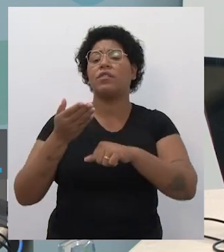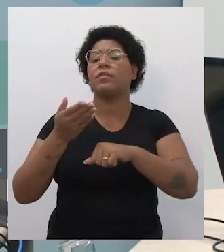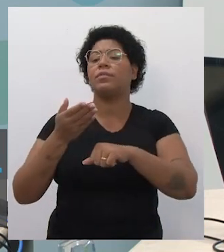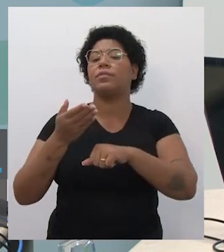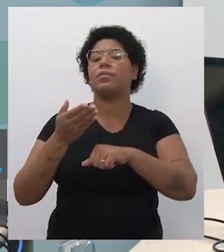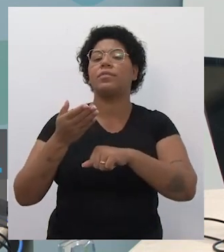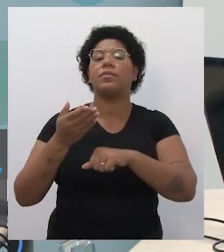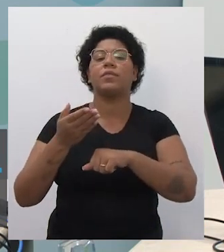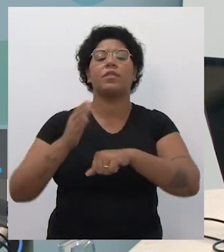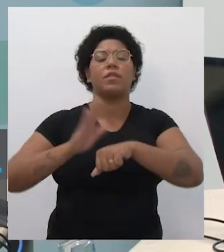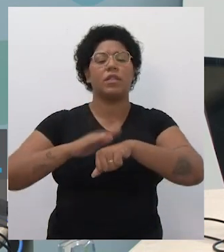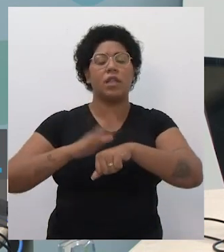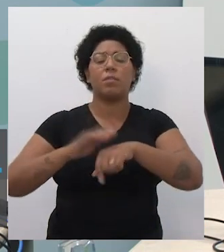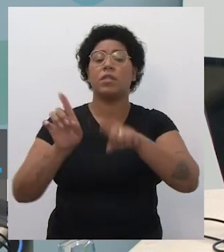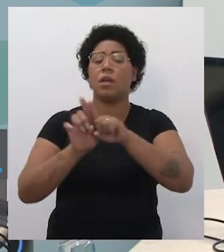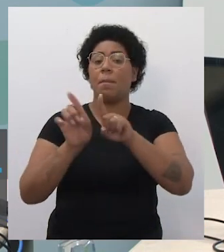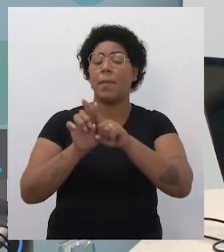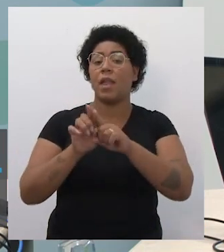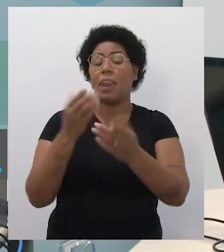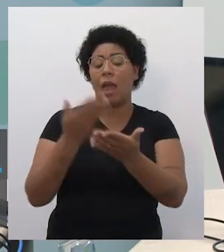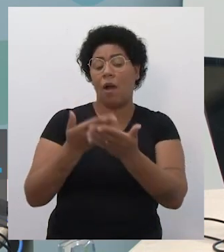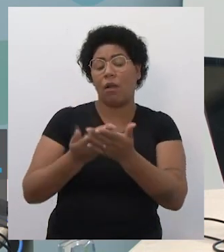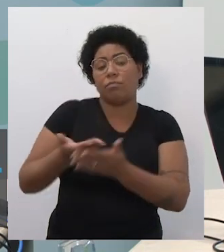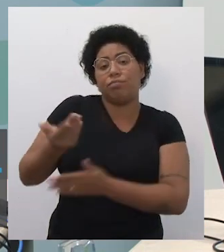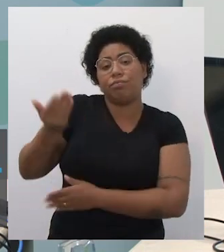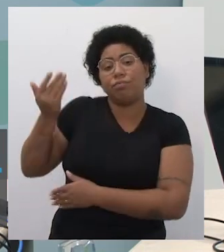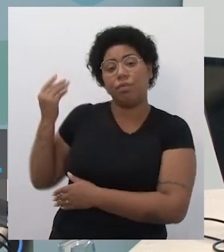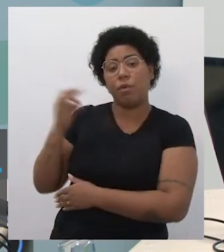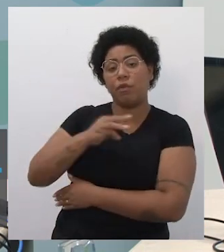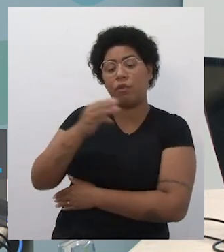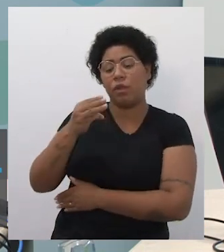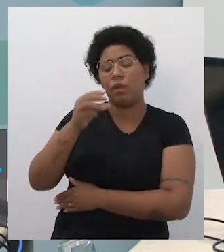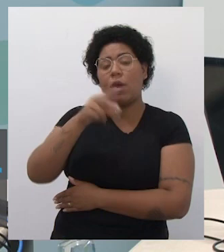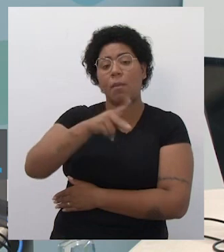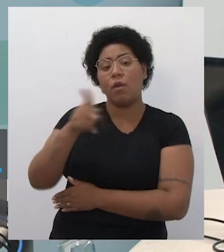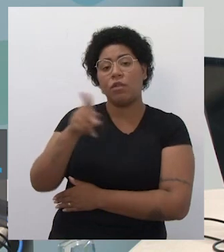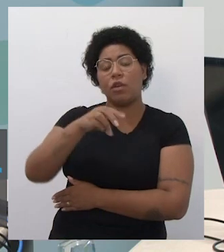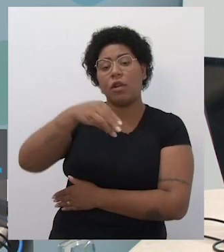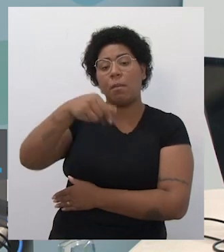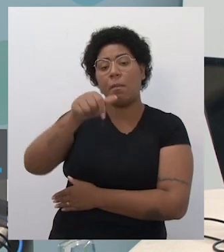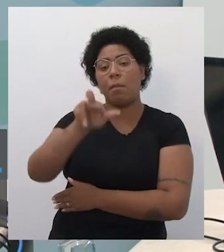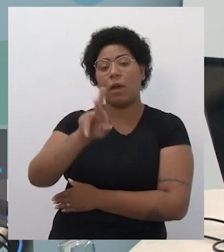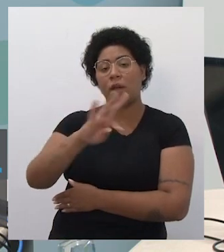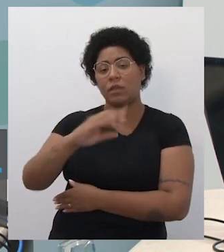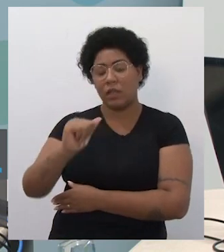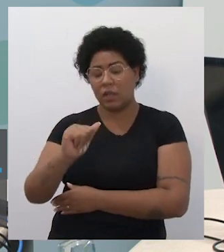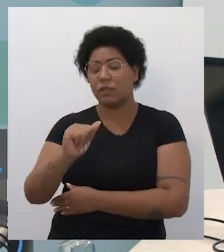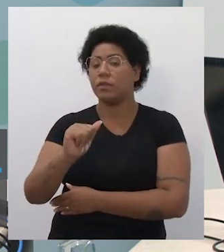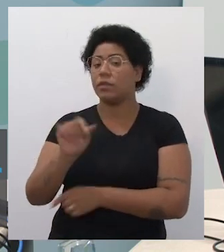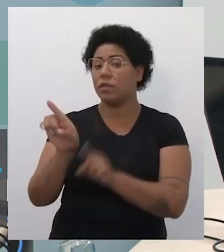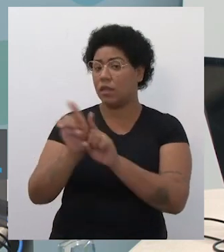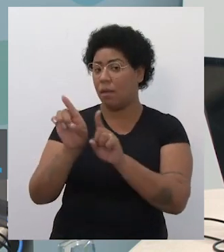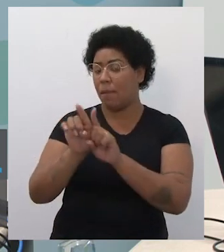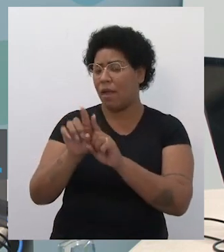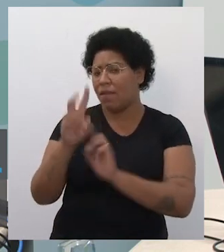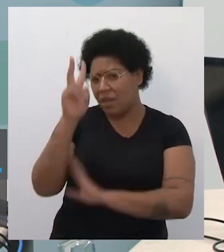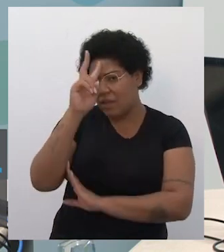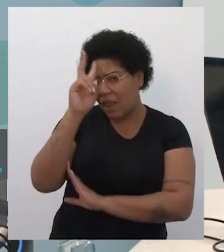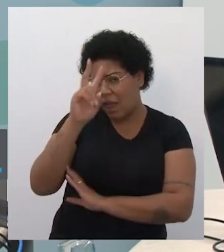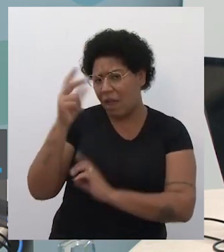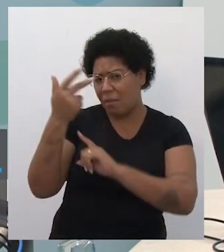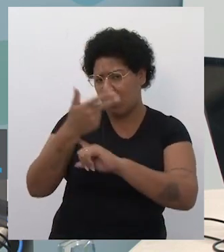né, na formação passada, da professora Márcia Gilpato. Imagino que quem acompanhou essa formação deve lembrar bem desse